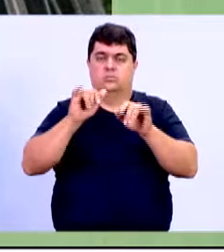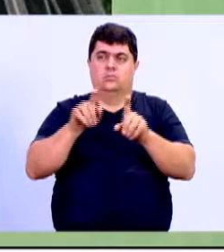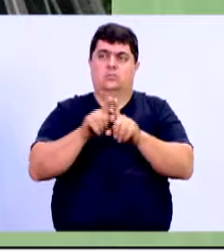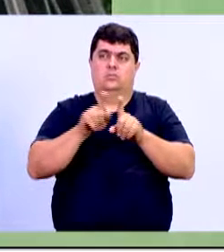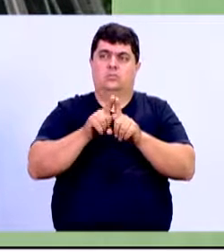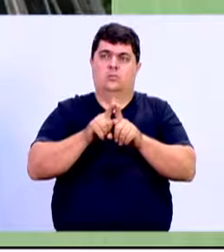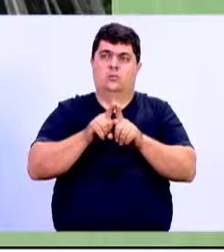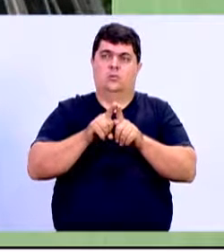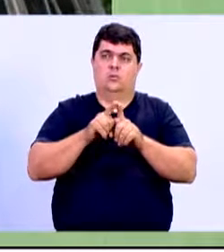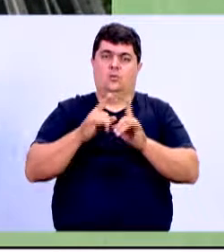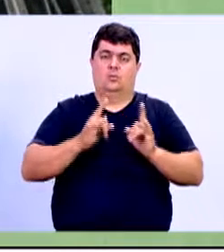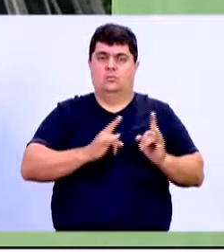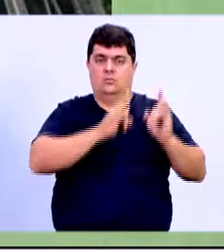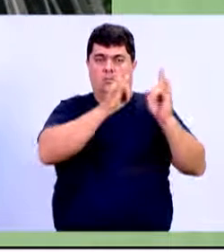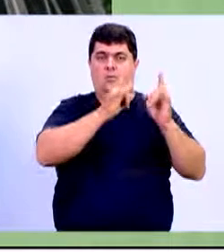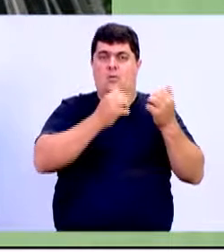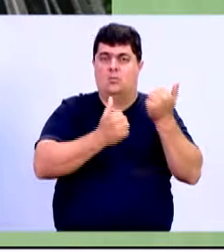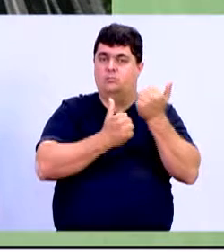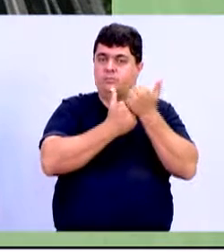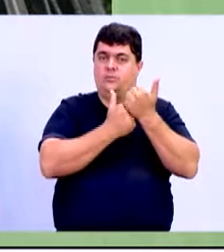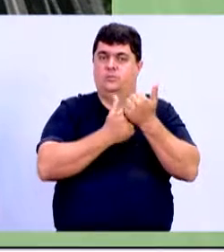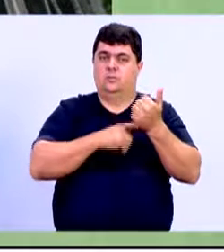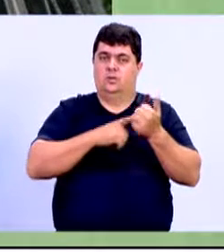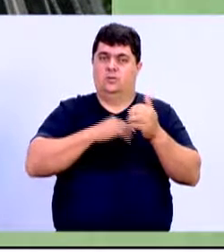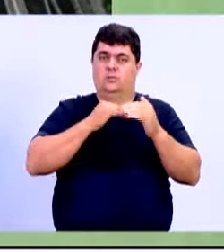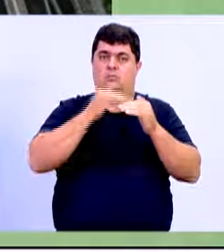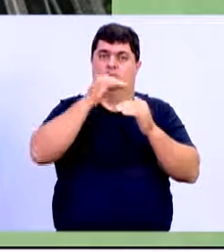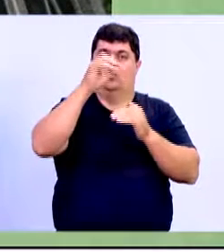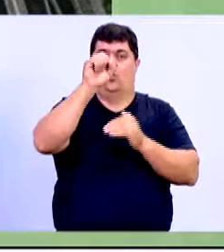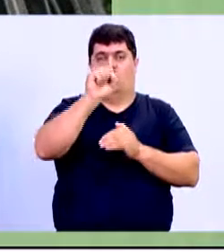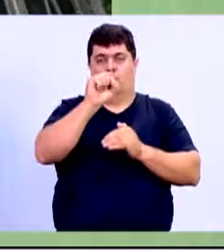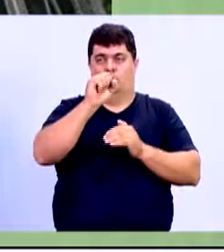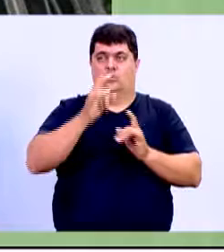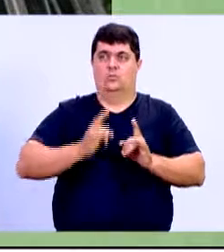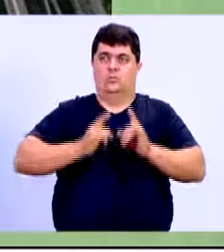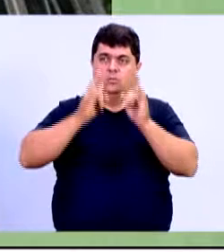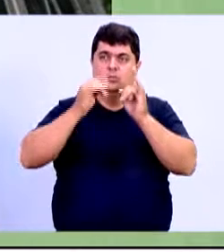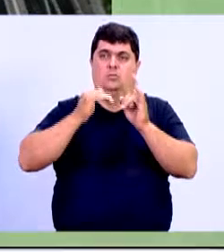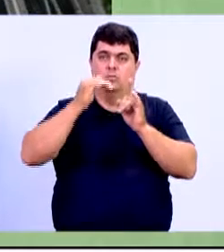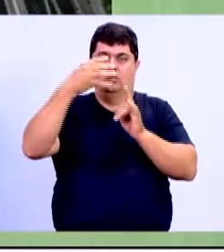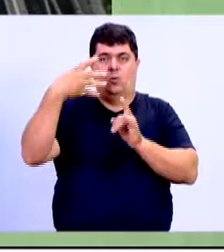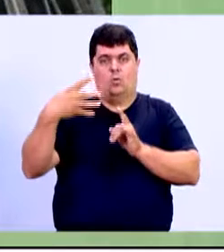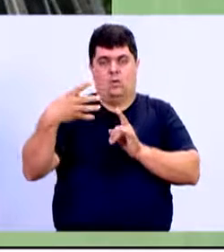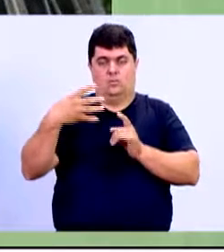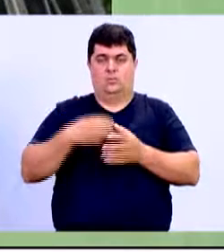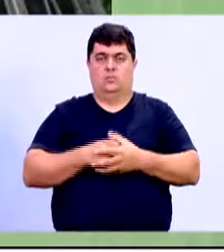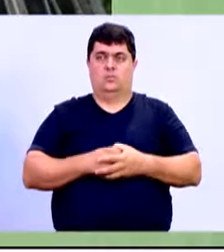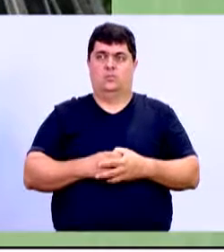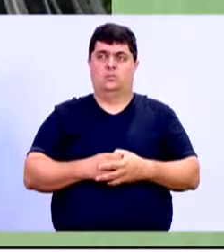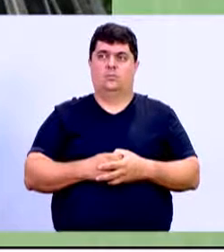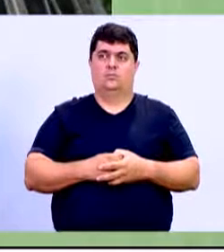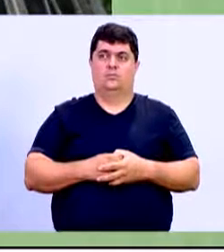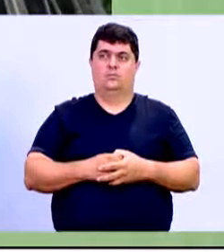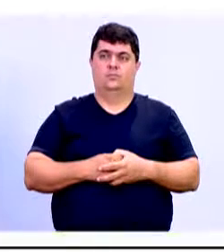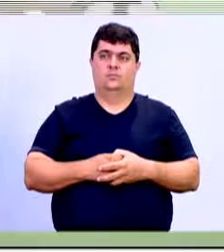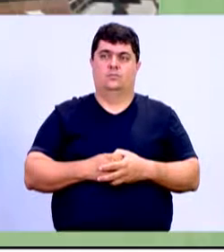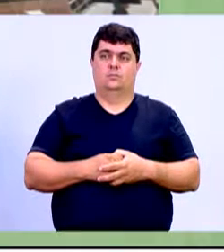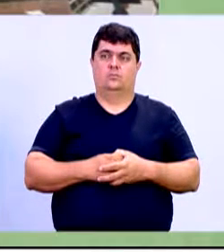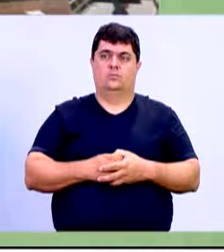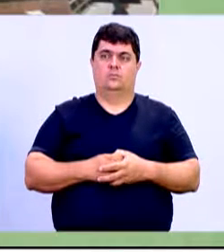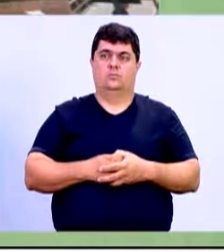aqui o prédio anexo. Esse prédio aqui possui 8 andares e esse prédio anexo aqui, 4 andares.